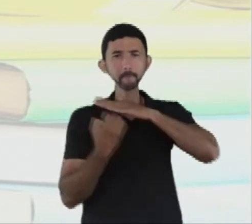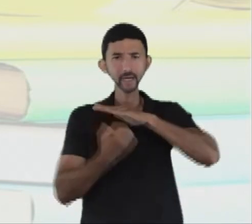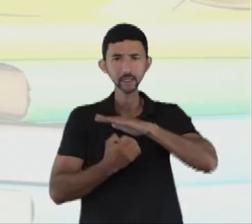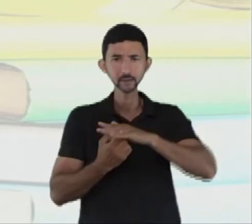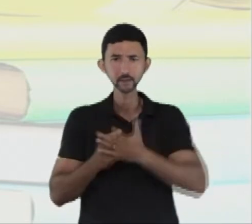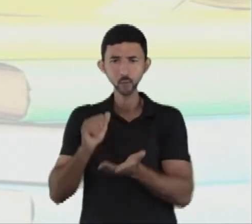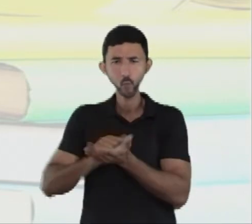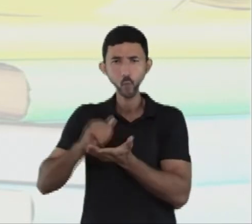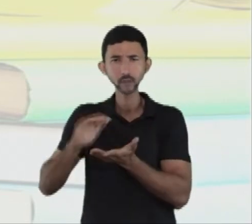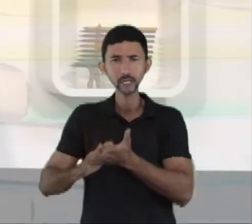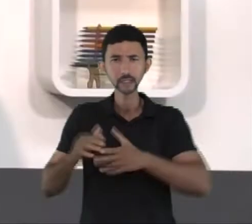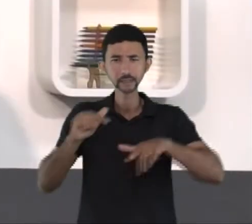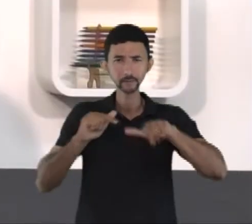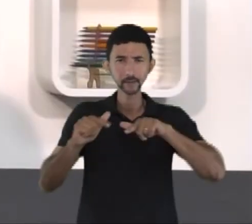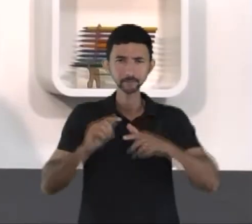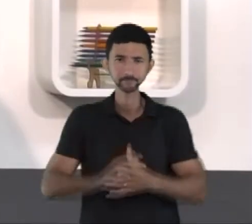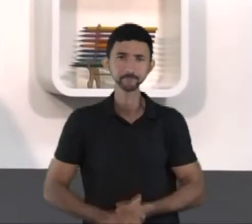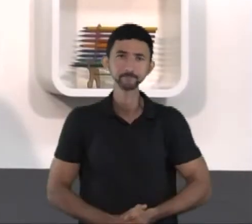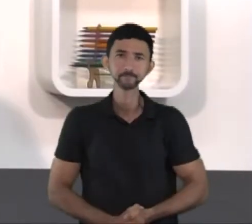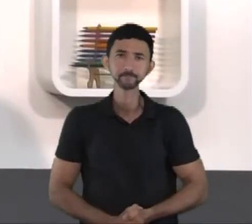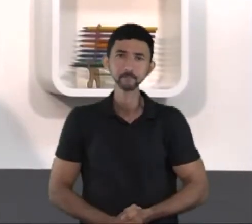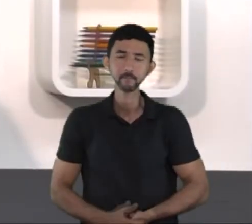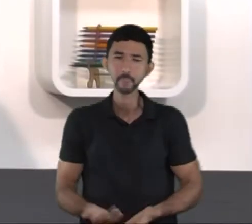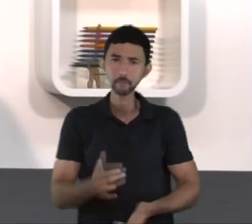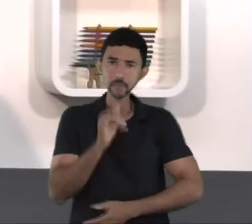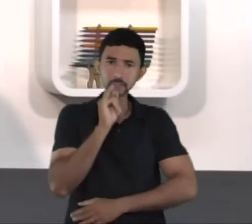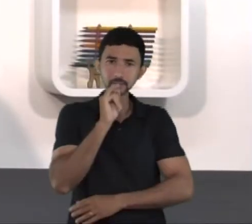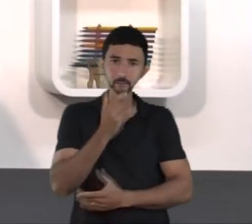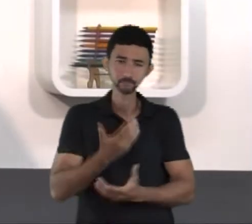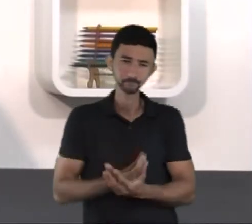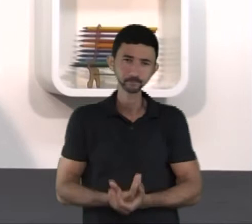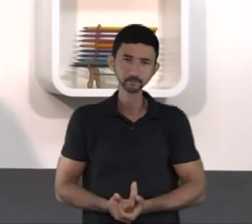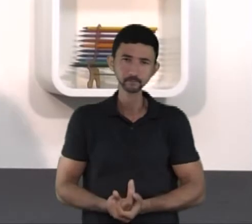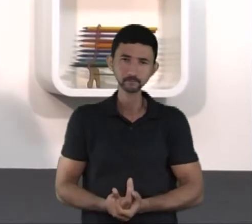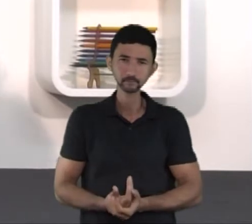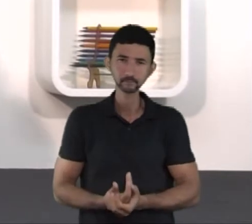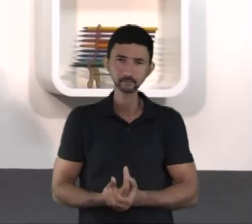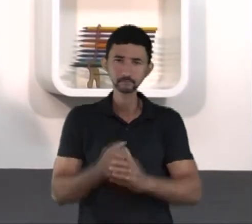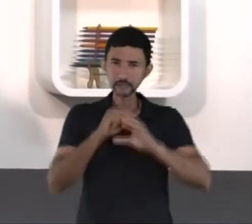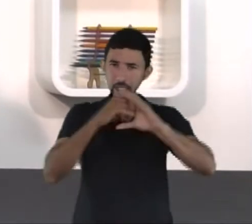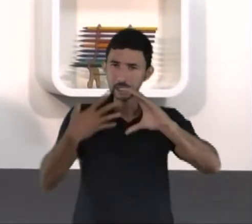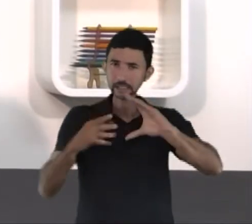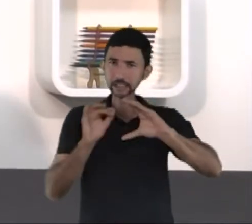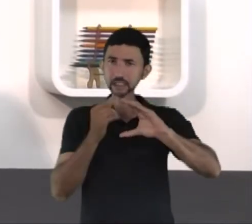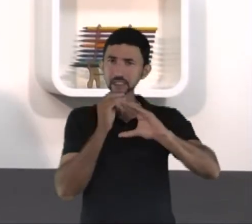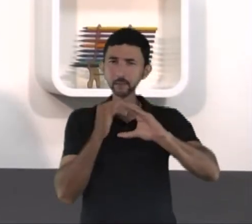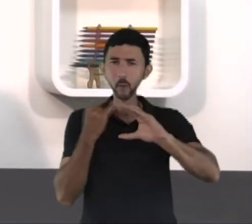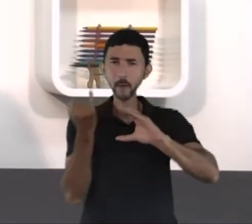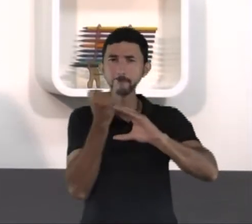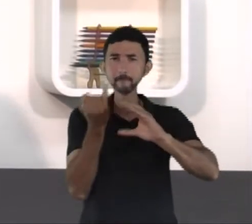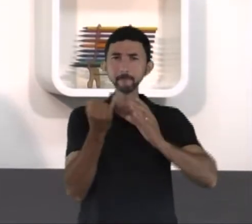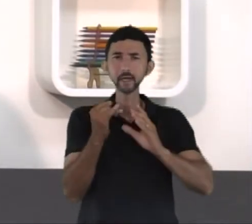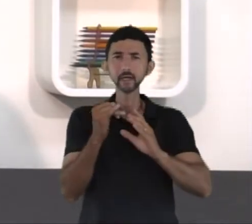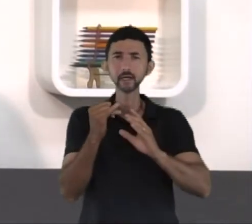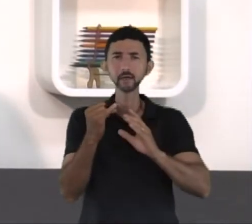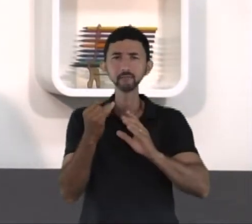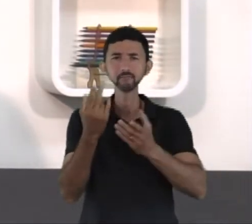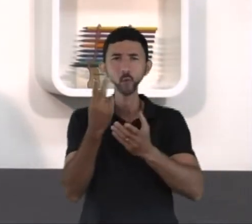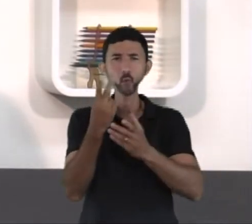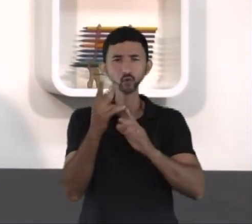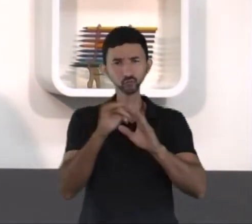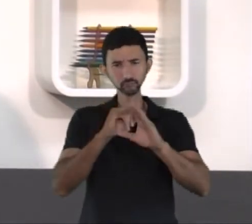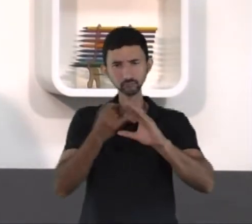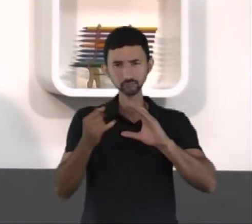trabalhadores. Bom, gente, vejam bem, 2 aspectos extremamente importantes dessa conceituação aí,